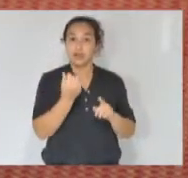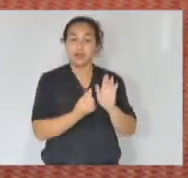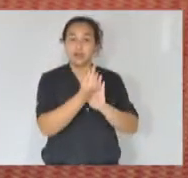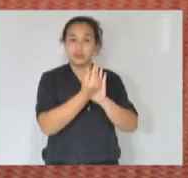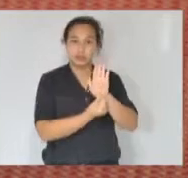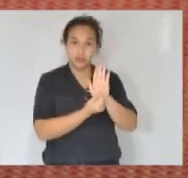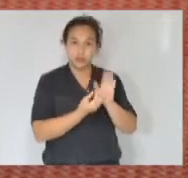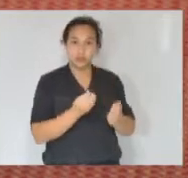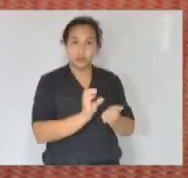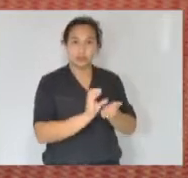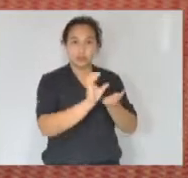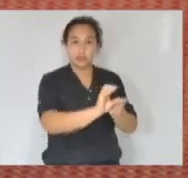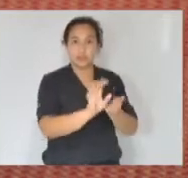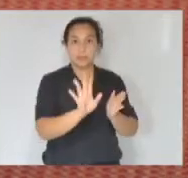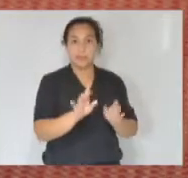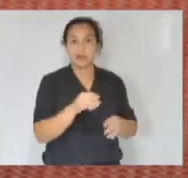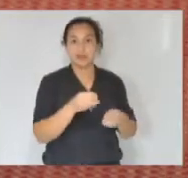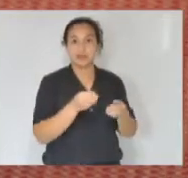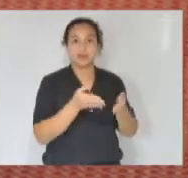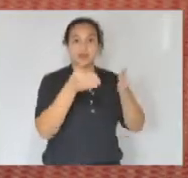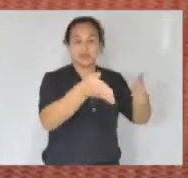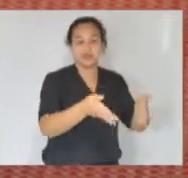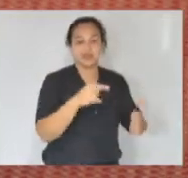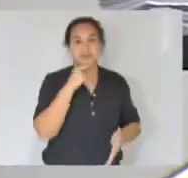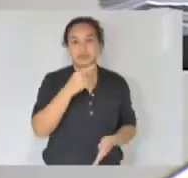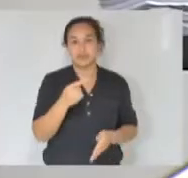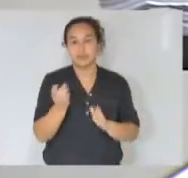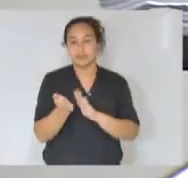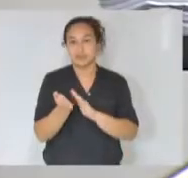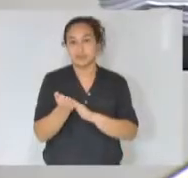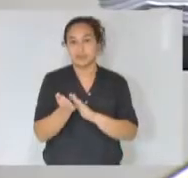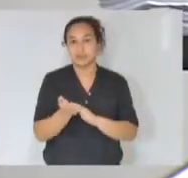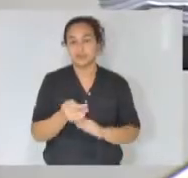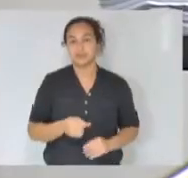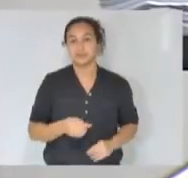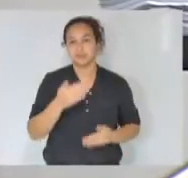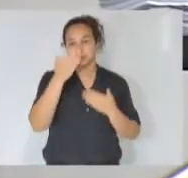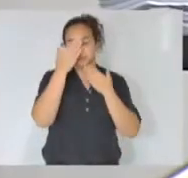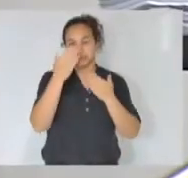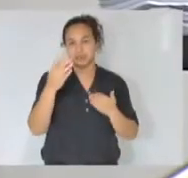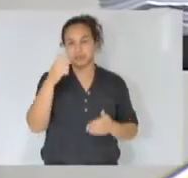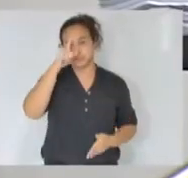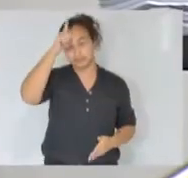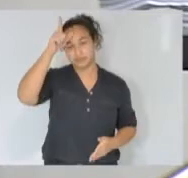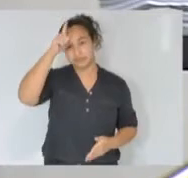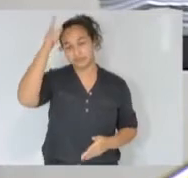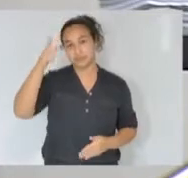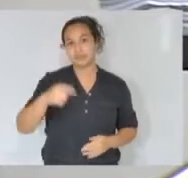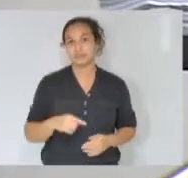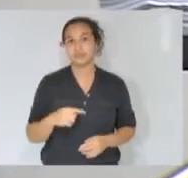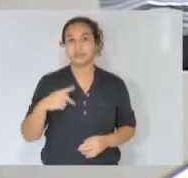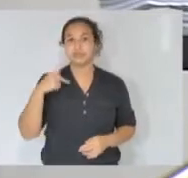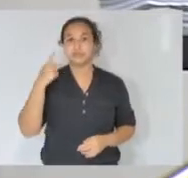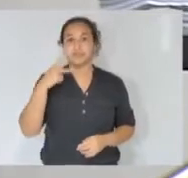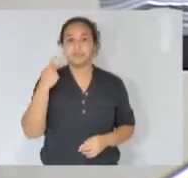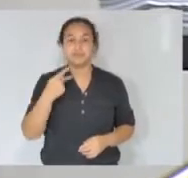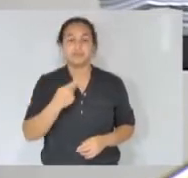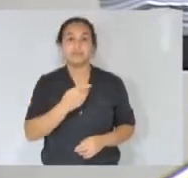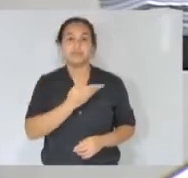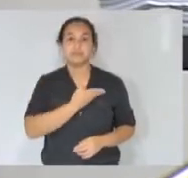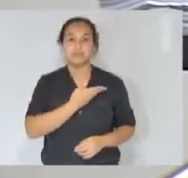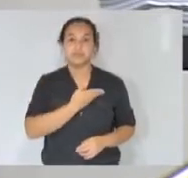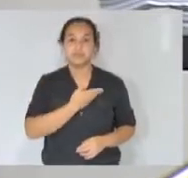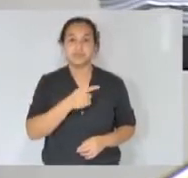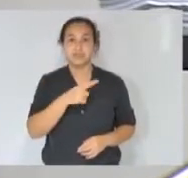chegando onde deveriam chegar. Parabéns, deputado. Muito obrigado, Sargento Lima. Então, colegas deputados, nós não